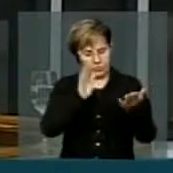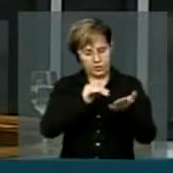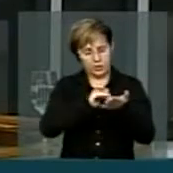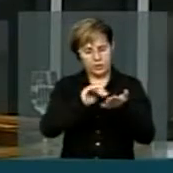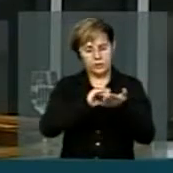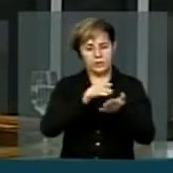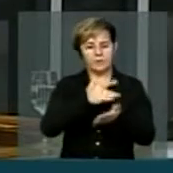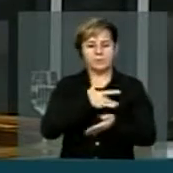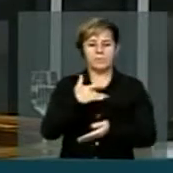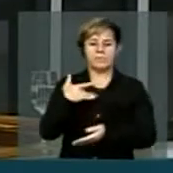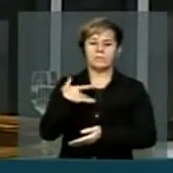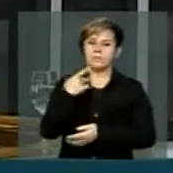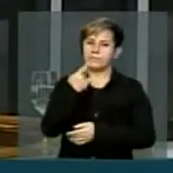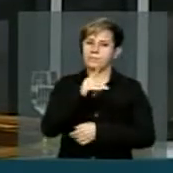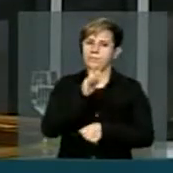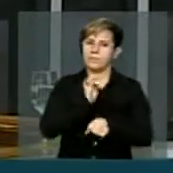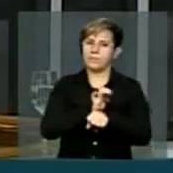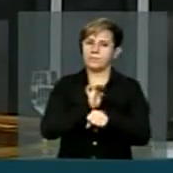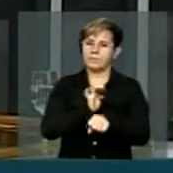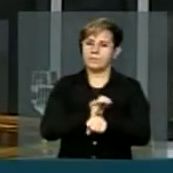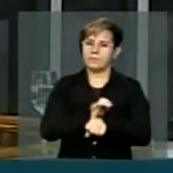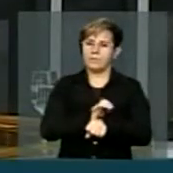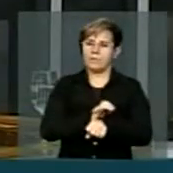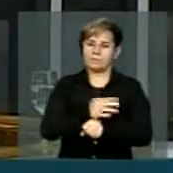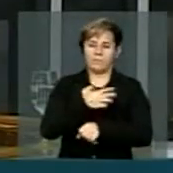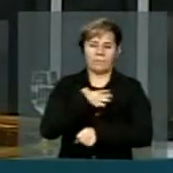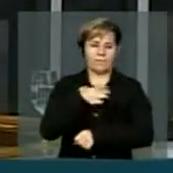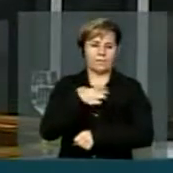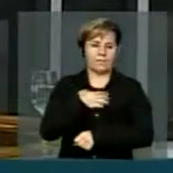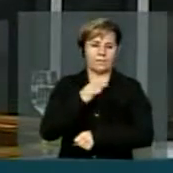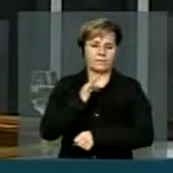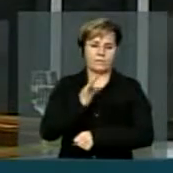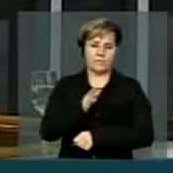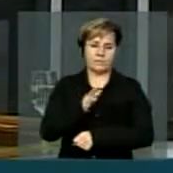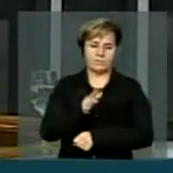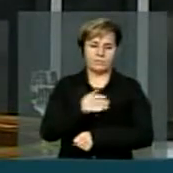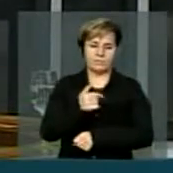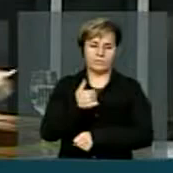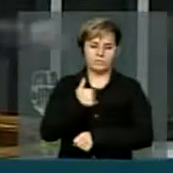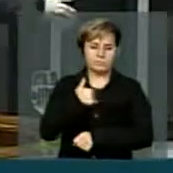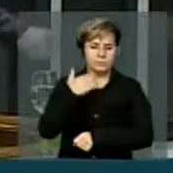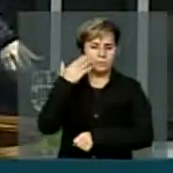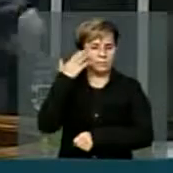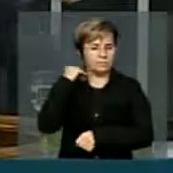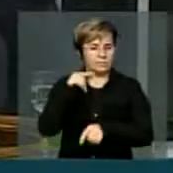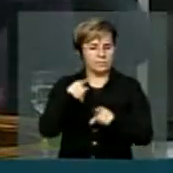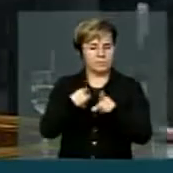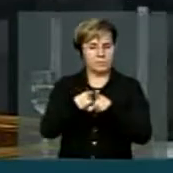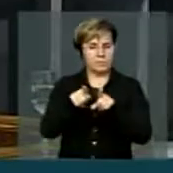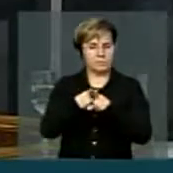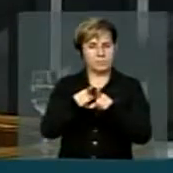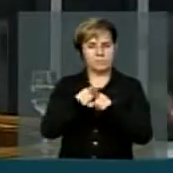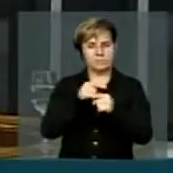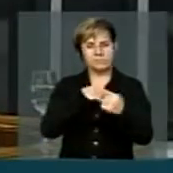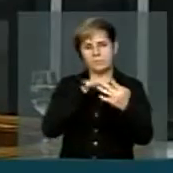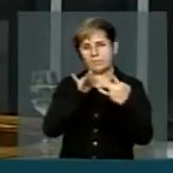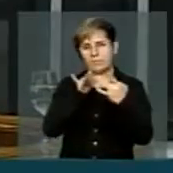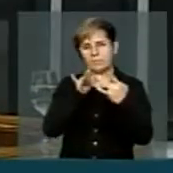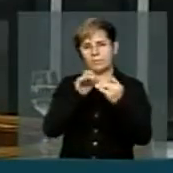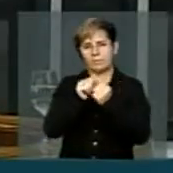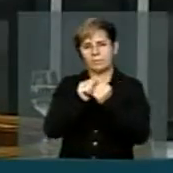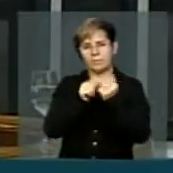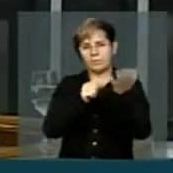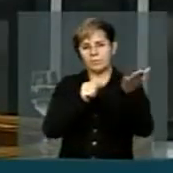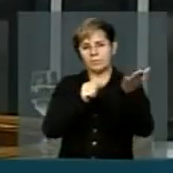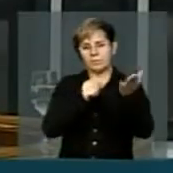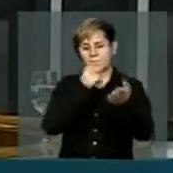de saúde no seu estado, a Bahia, e sei, pelo meu contato consigo, que